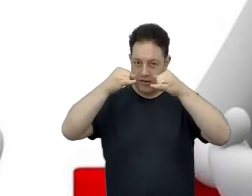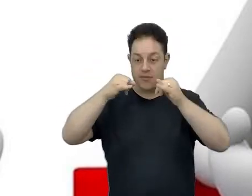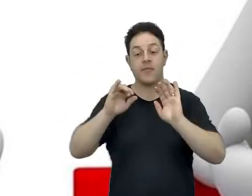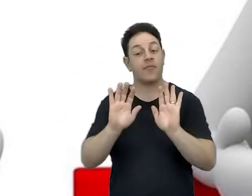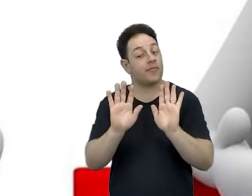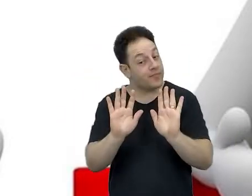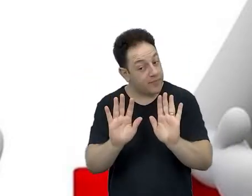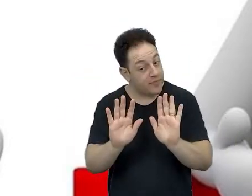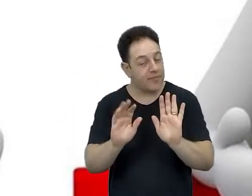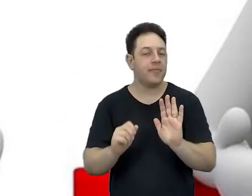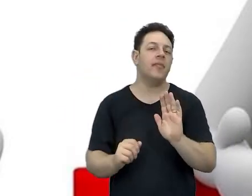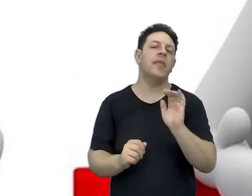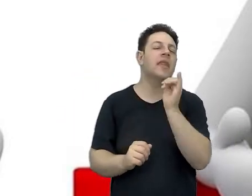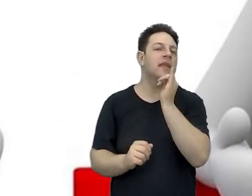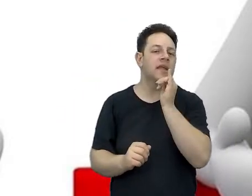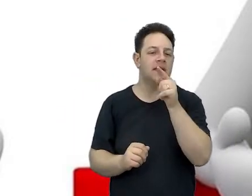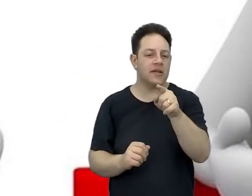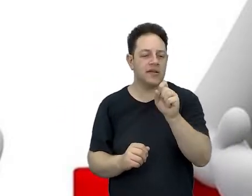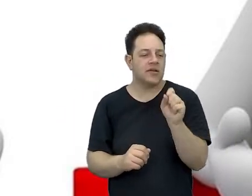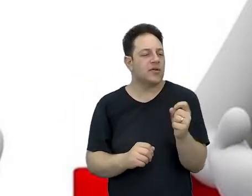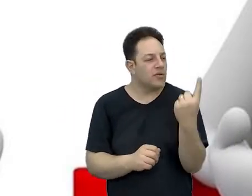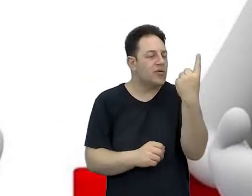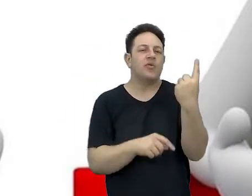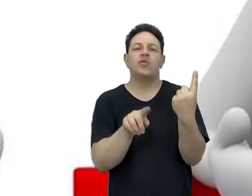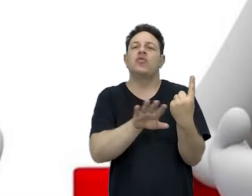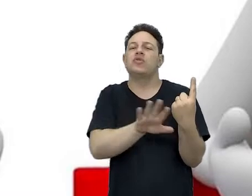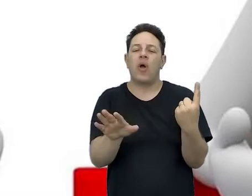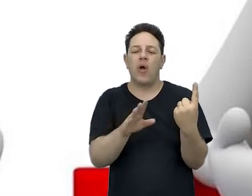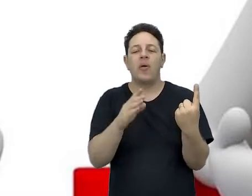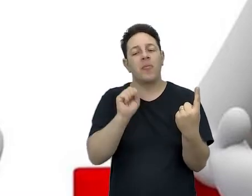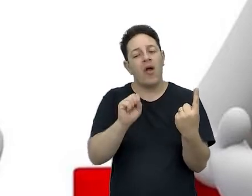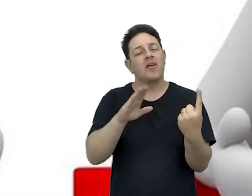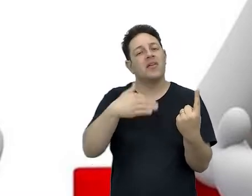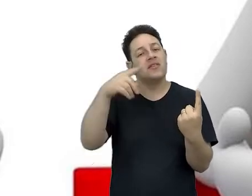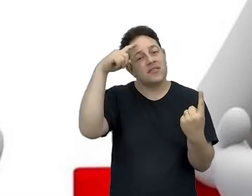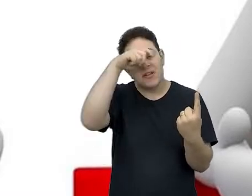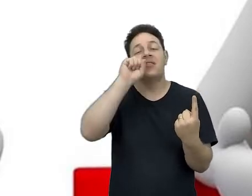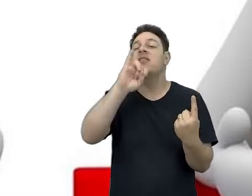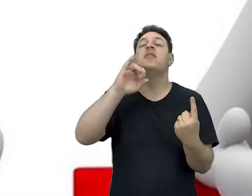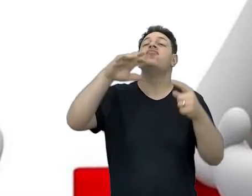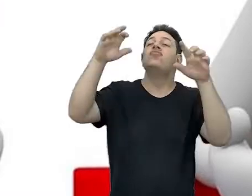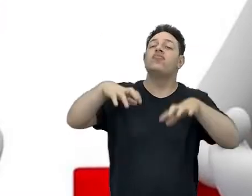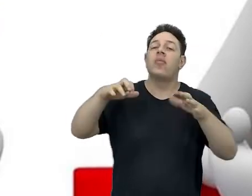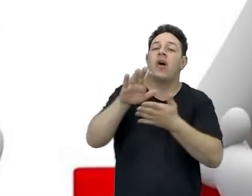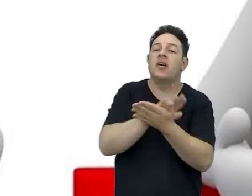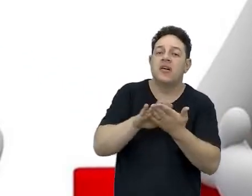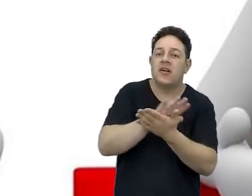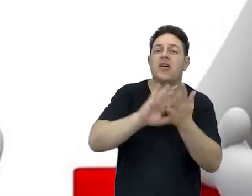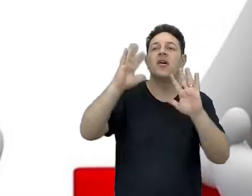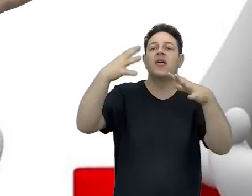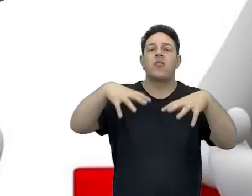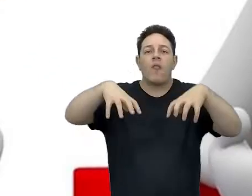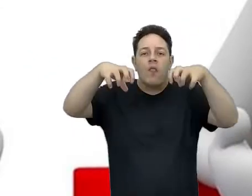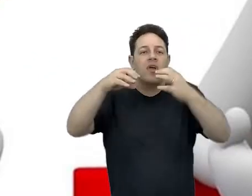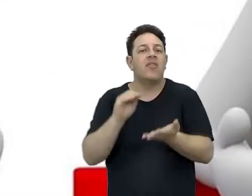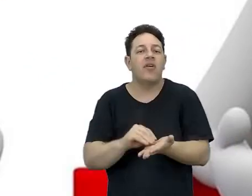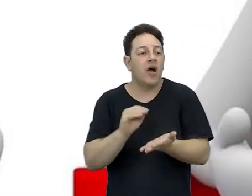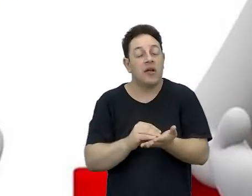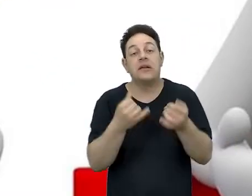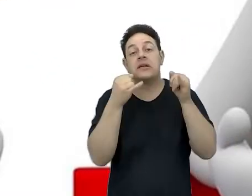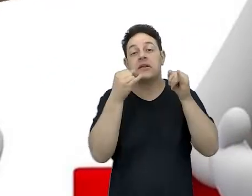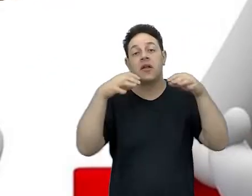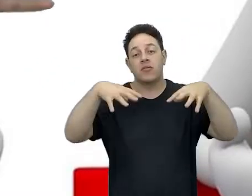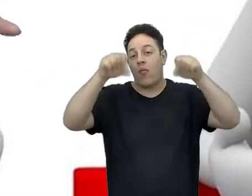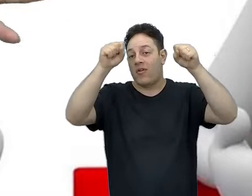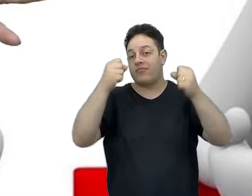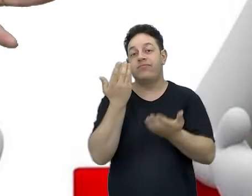Mas se você é refém de uma única coisa, é mais difícil, porque caso não chova, caso tenha um problema climático, você fica sem eletricidade.